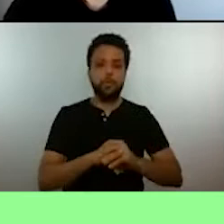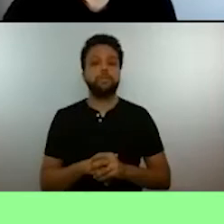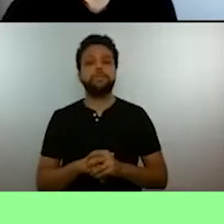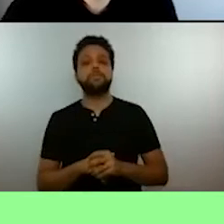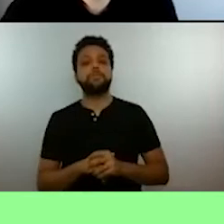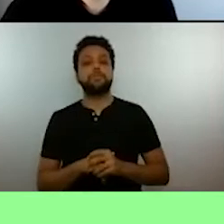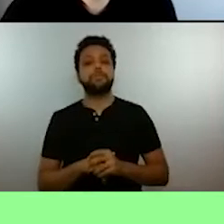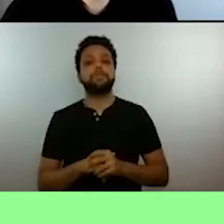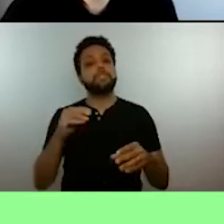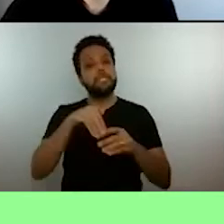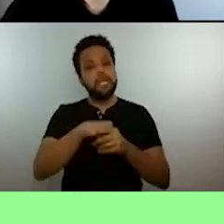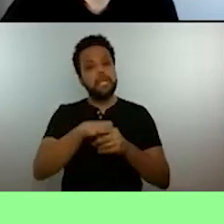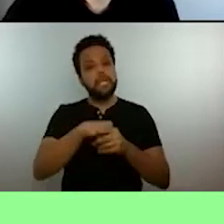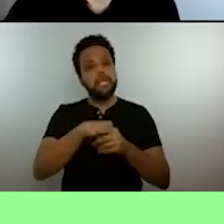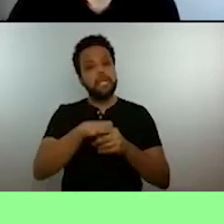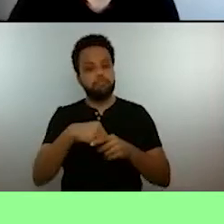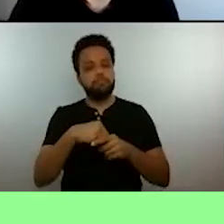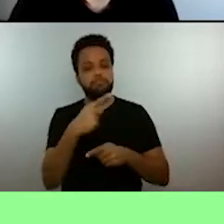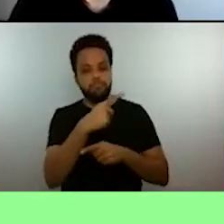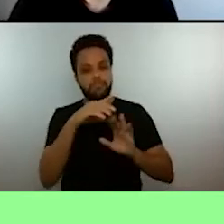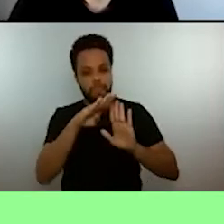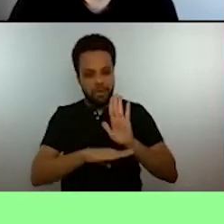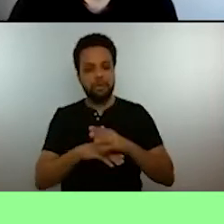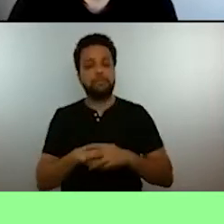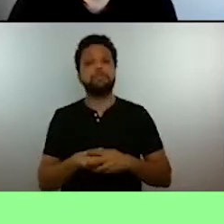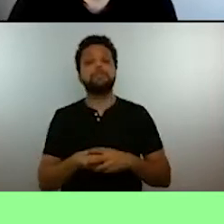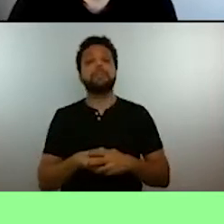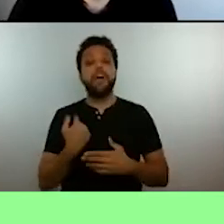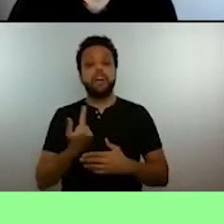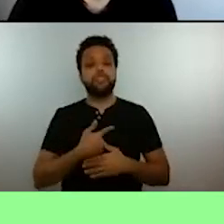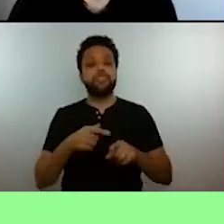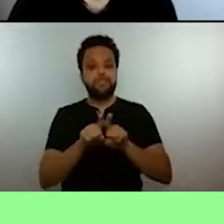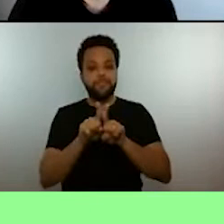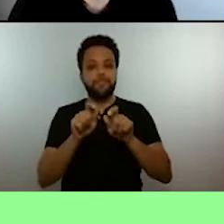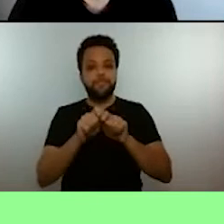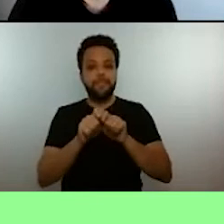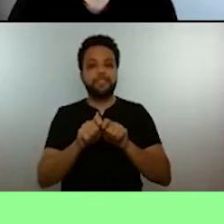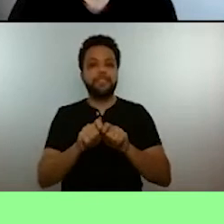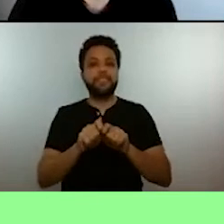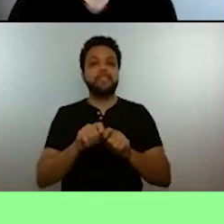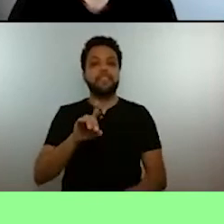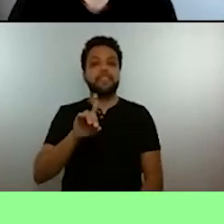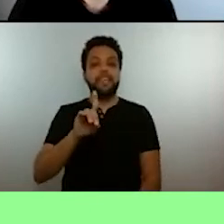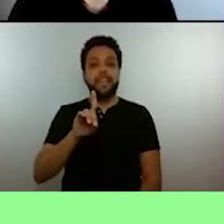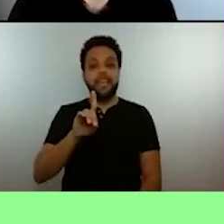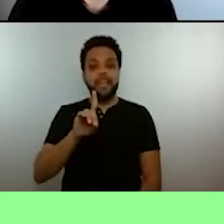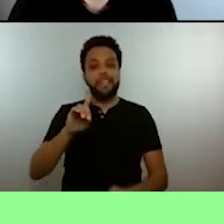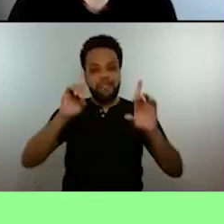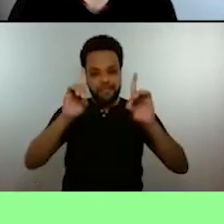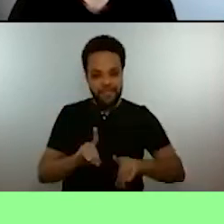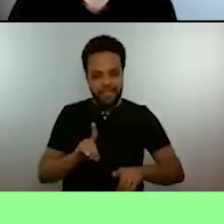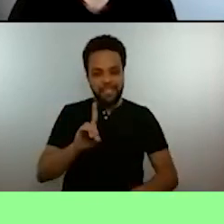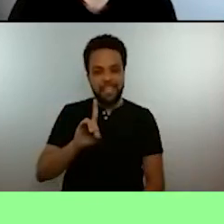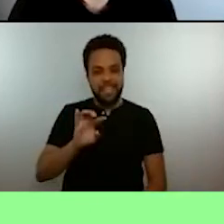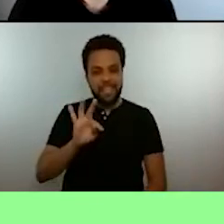dentro do programa. A gente fez agora o Deficiência Tech Talks, que foi uma série de lives de pessoas